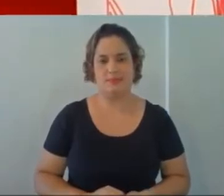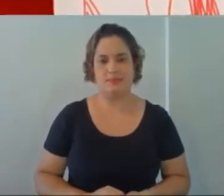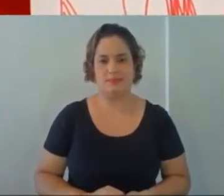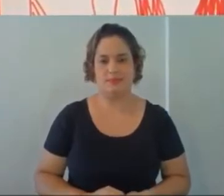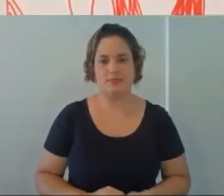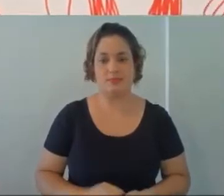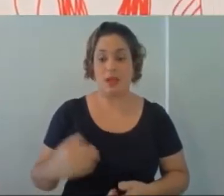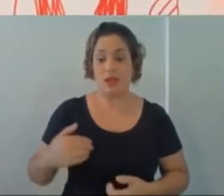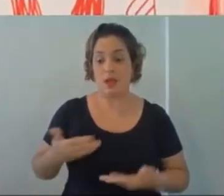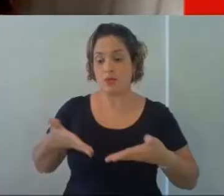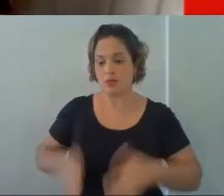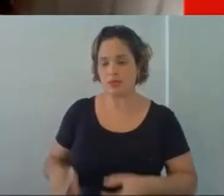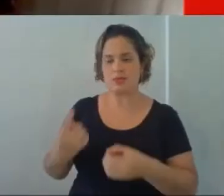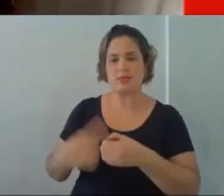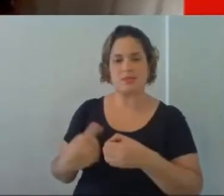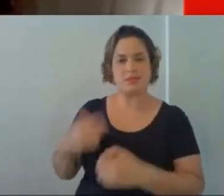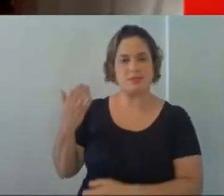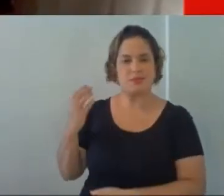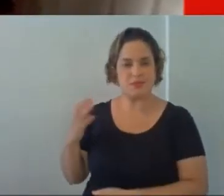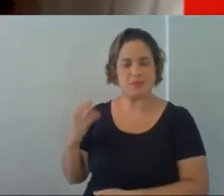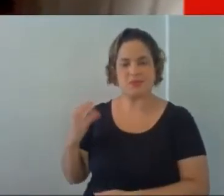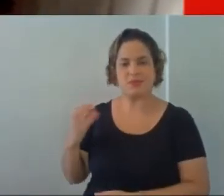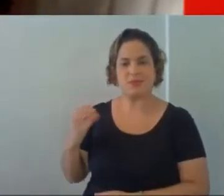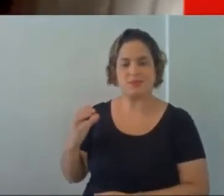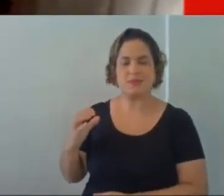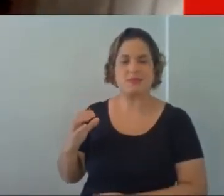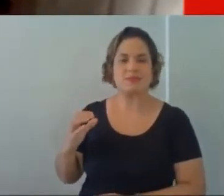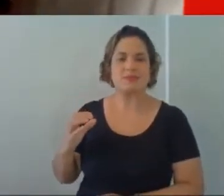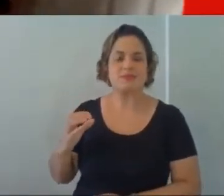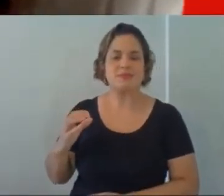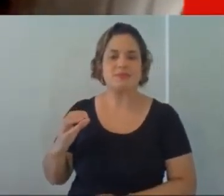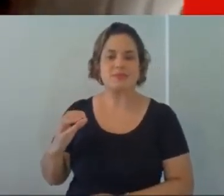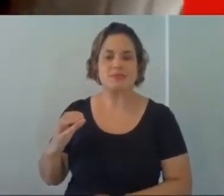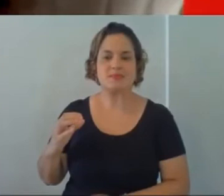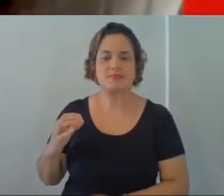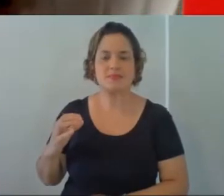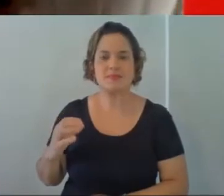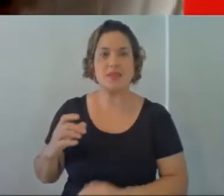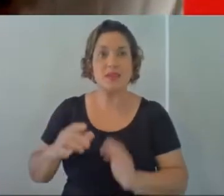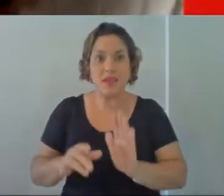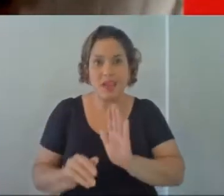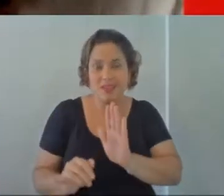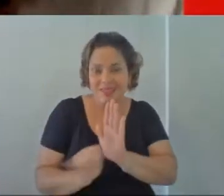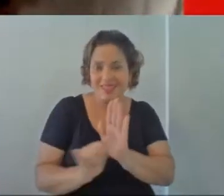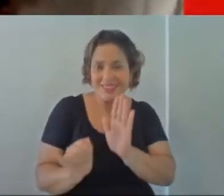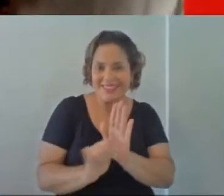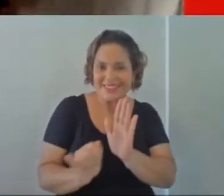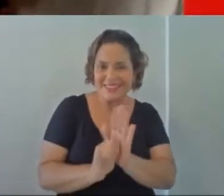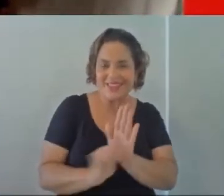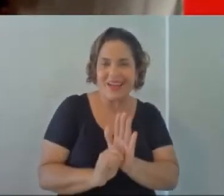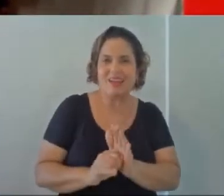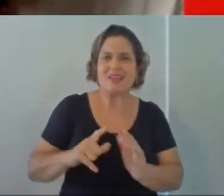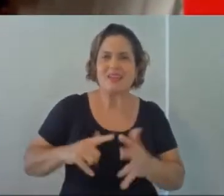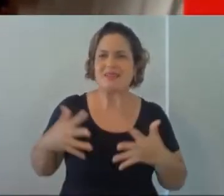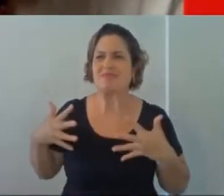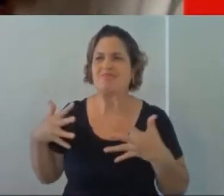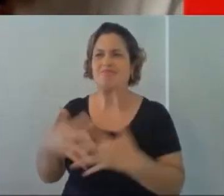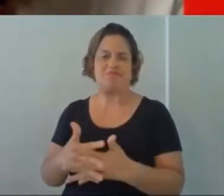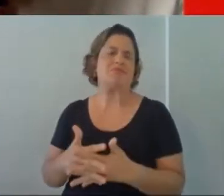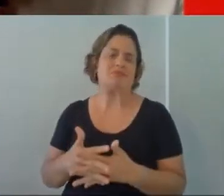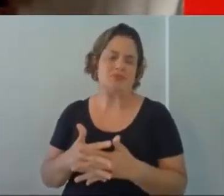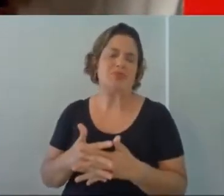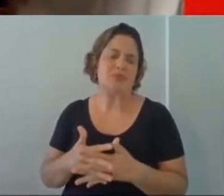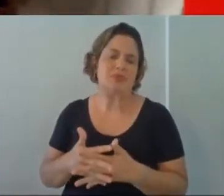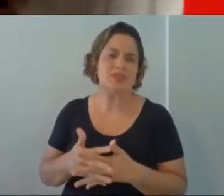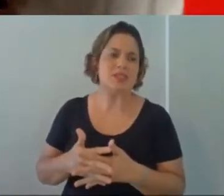Eu nasci na cidade de Curitiba e então essa identidade ela vem com uma questão muito confusa.